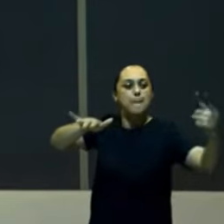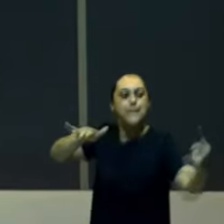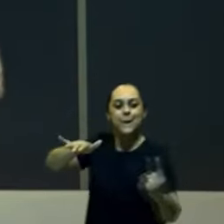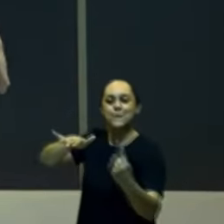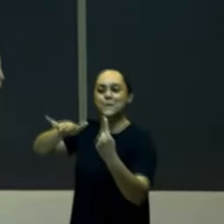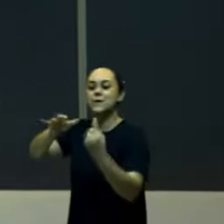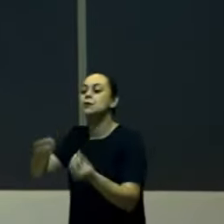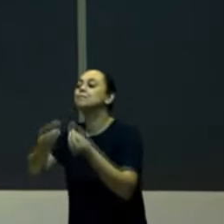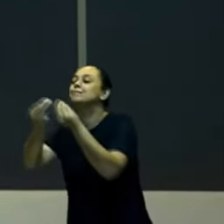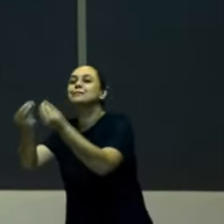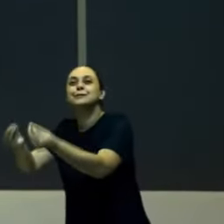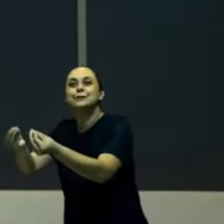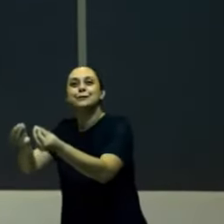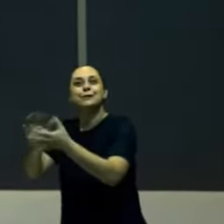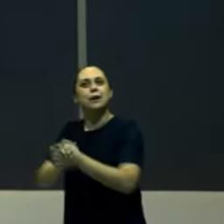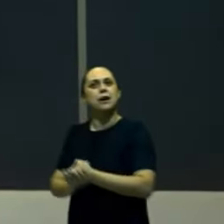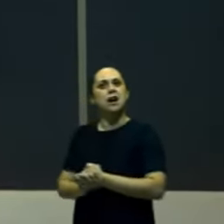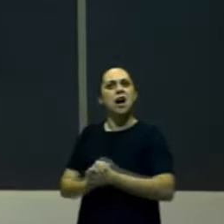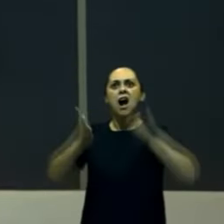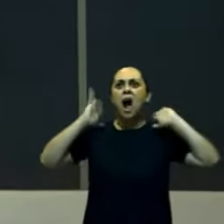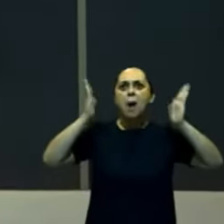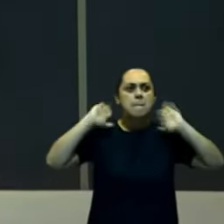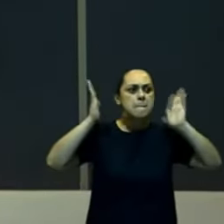era caminhão fechado de cimento chegando,